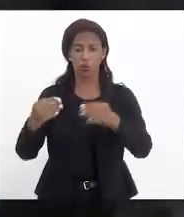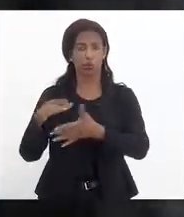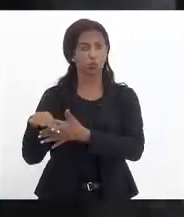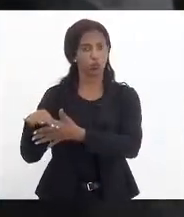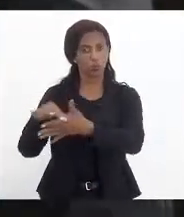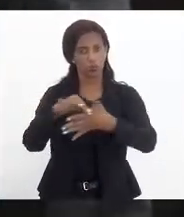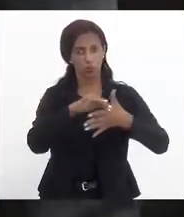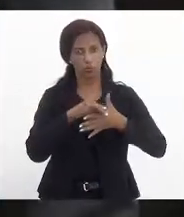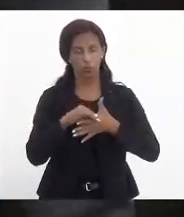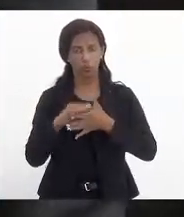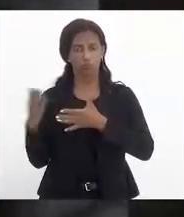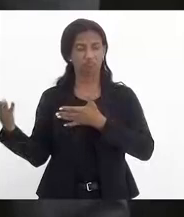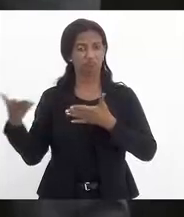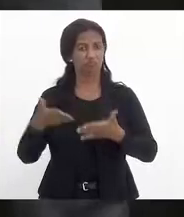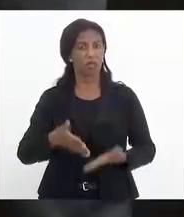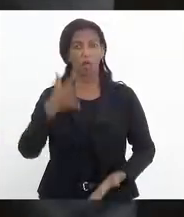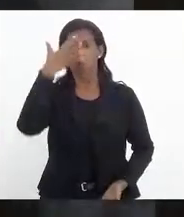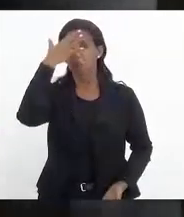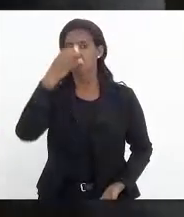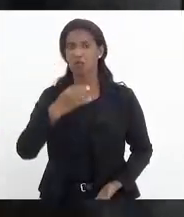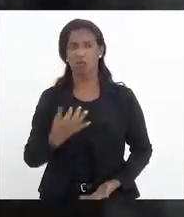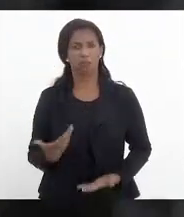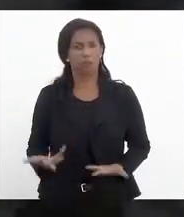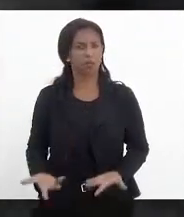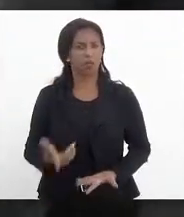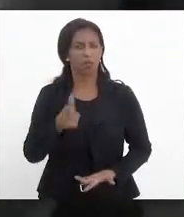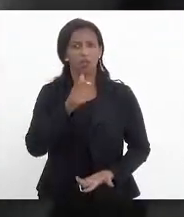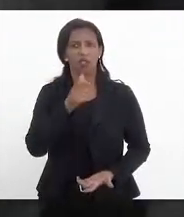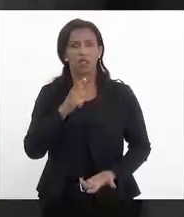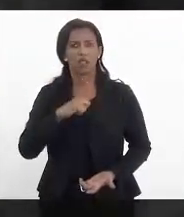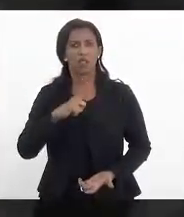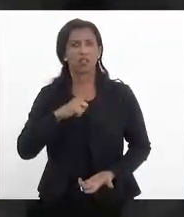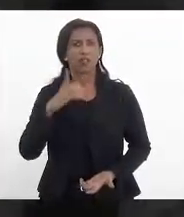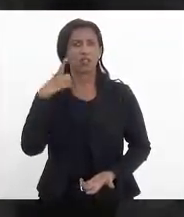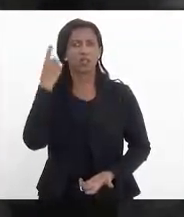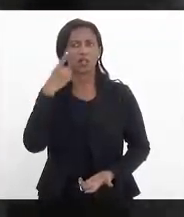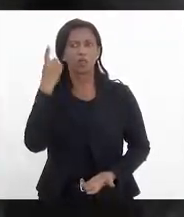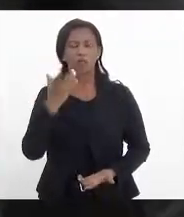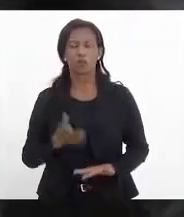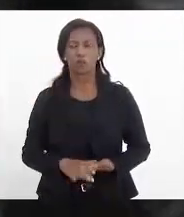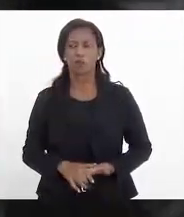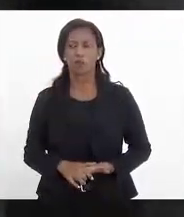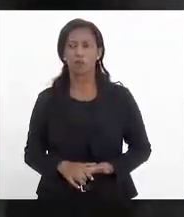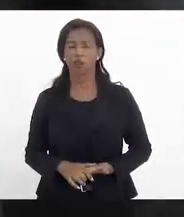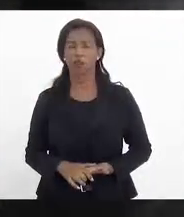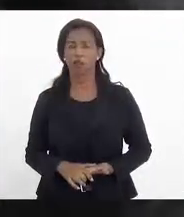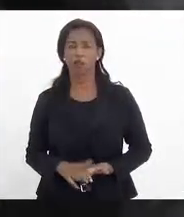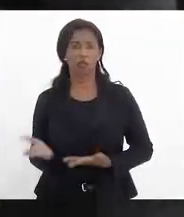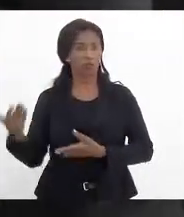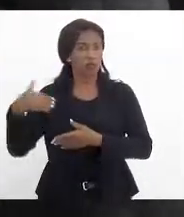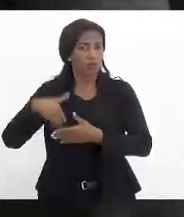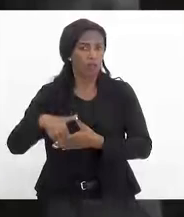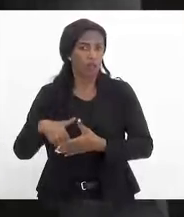líderes vieram, eu nem sabia que tinha deputados aqui que tinham botado, mas faz parte.